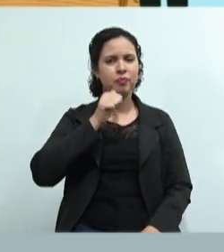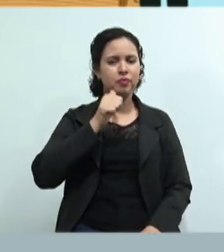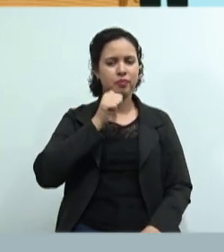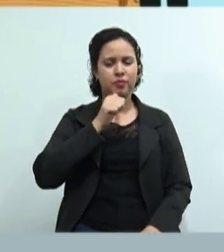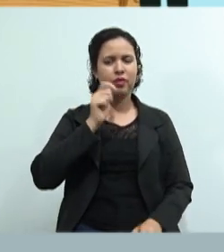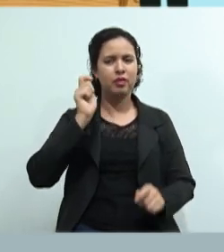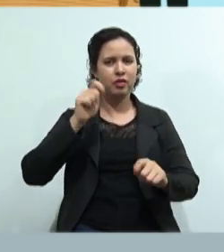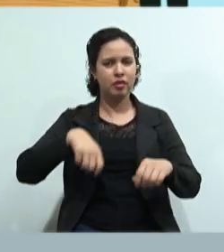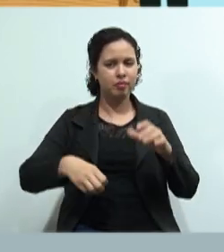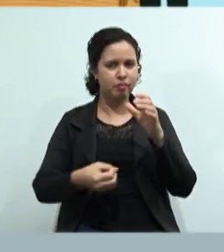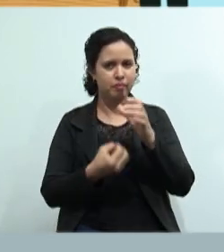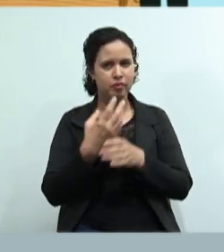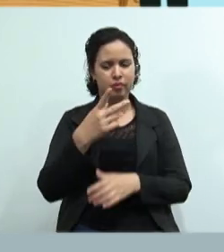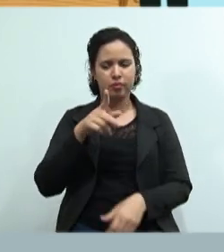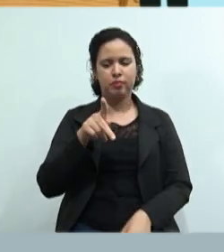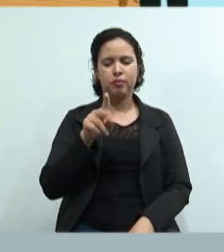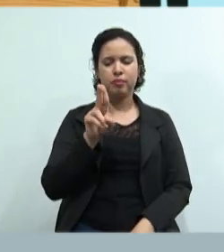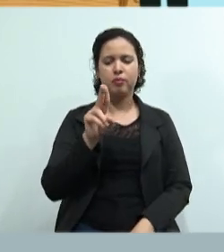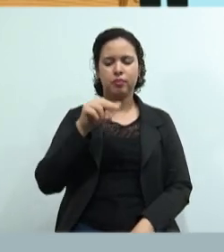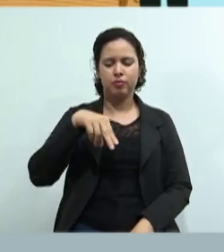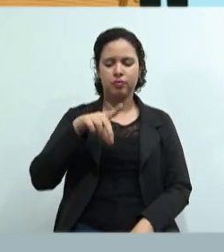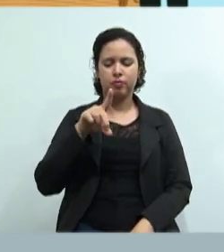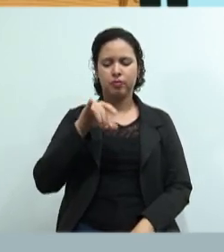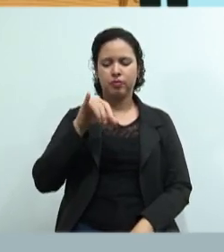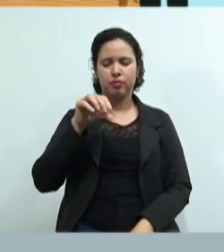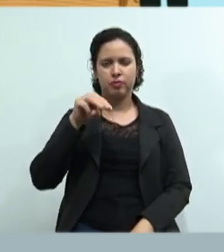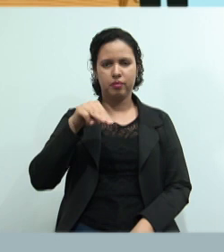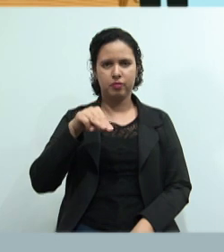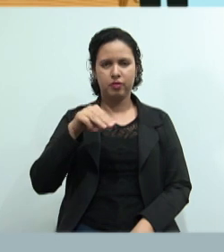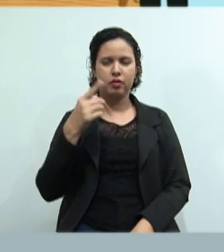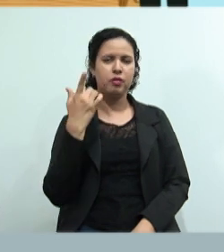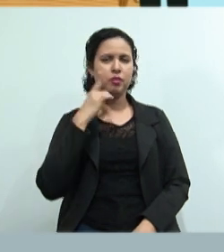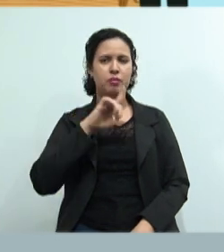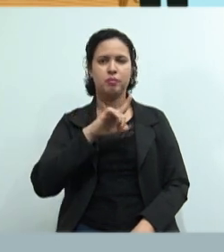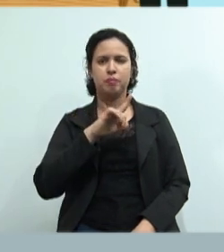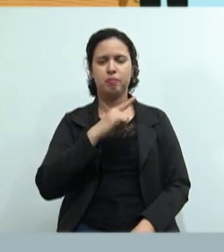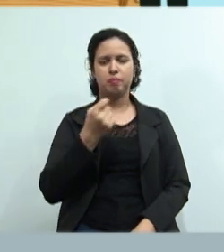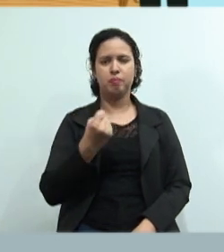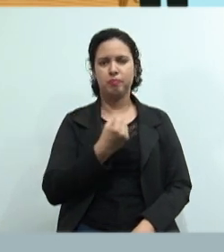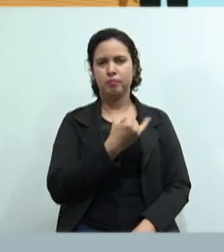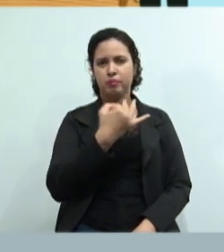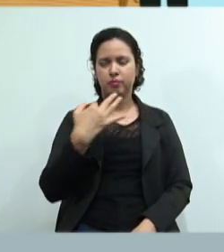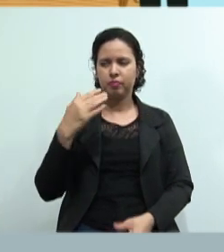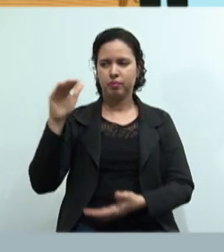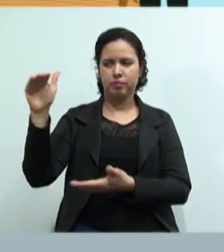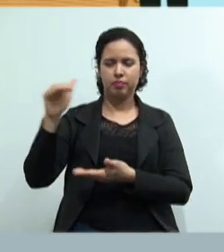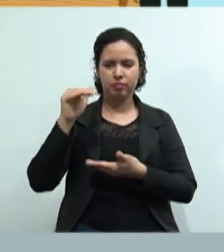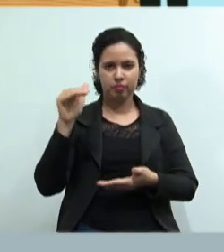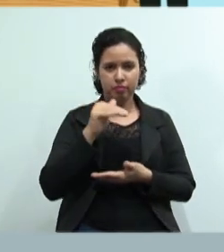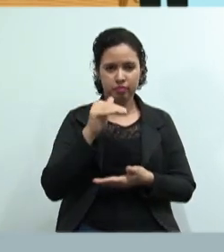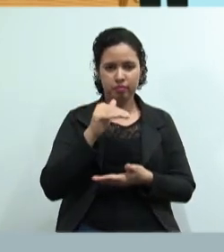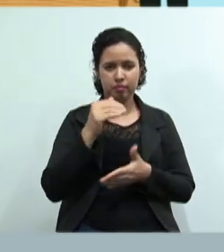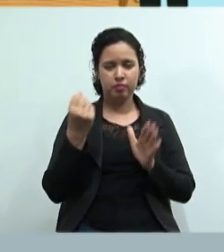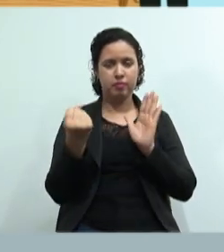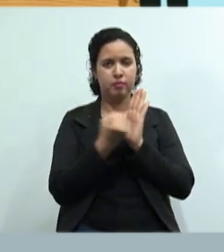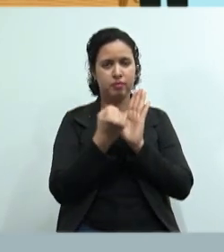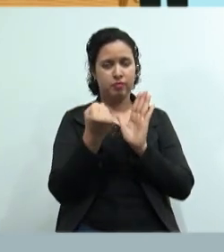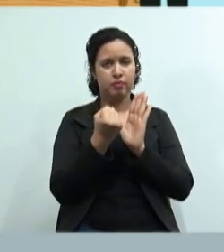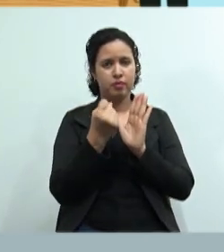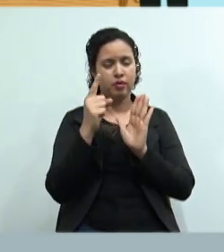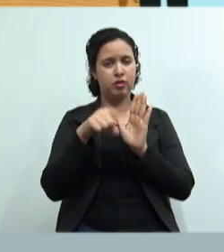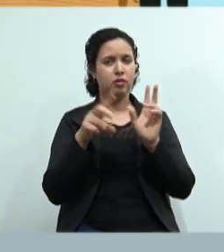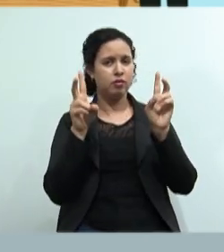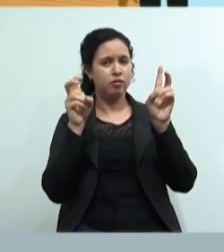poderá lançar seu pudim com preço certo e atrair muitos clientes. Lembrete, a precificação é um